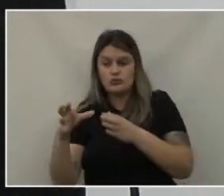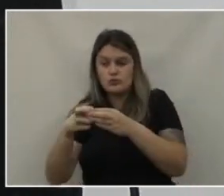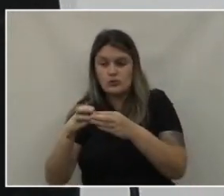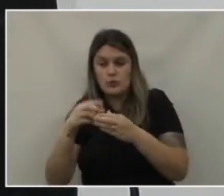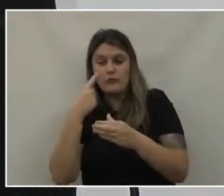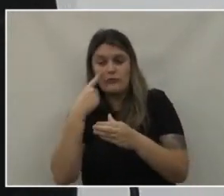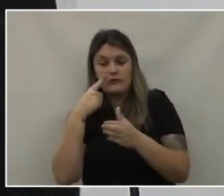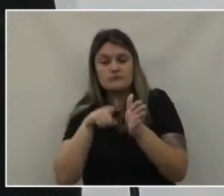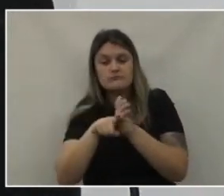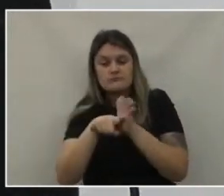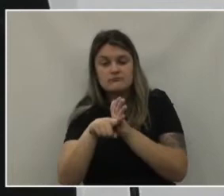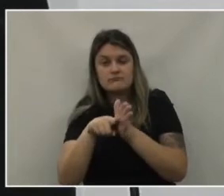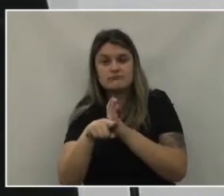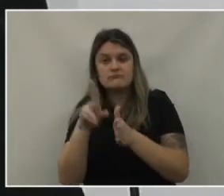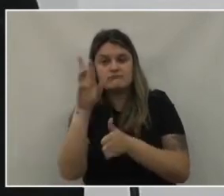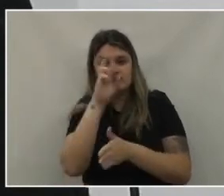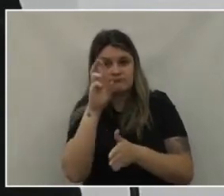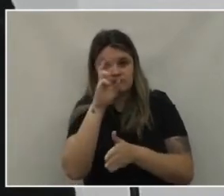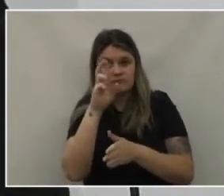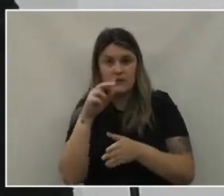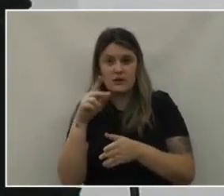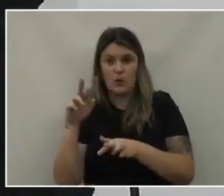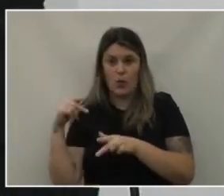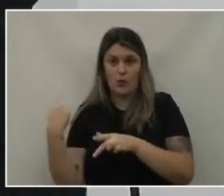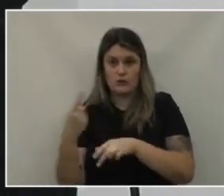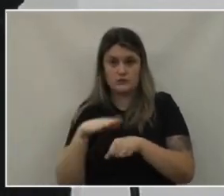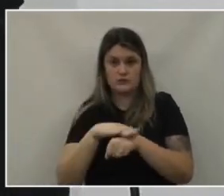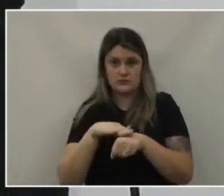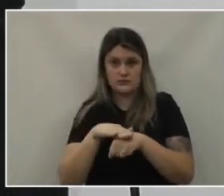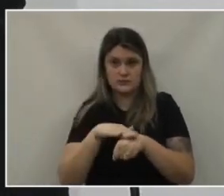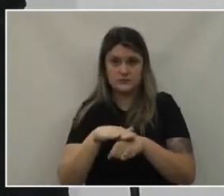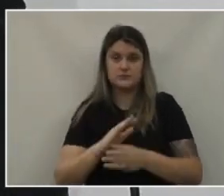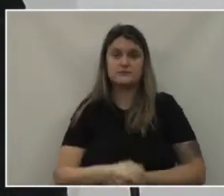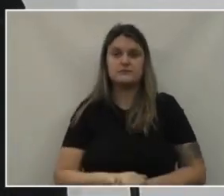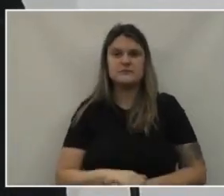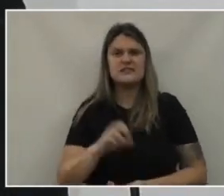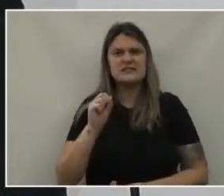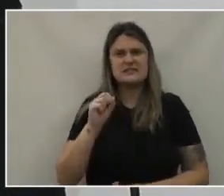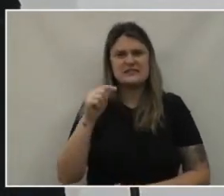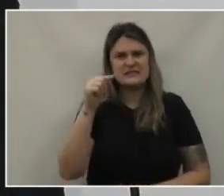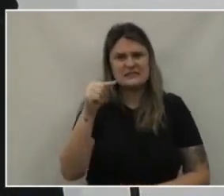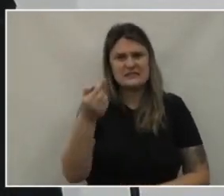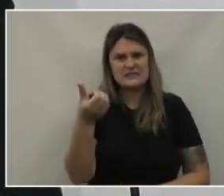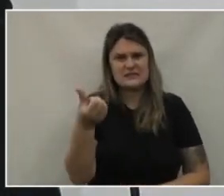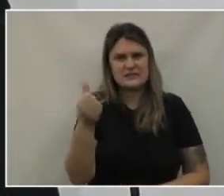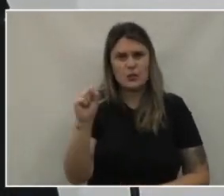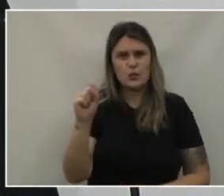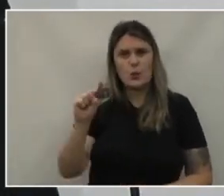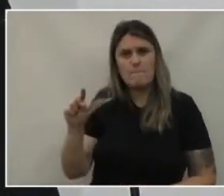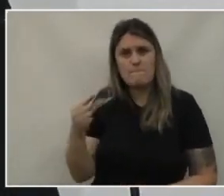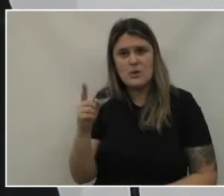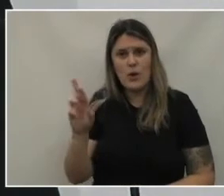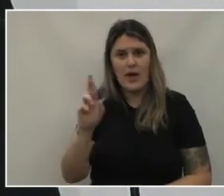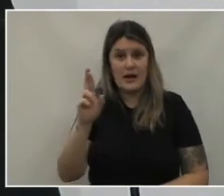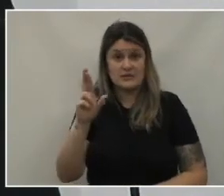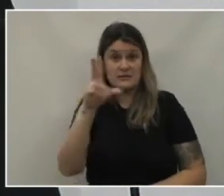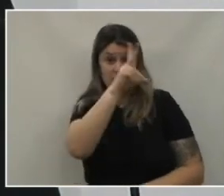como estamos aqui falando. Então, vocês vejam, R$ 768 mil está